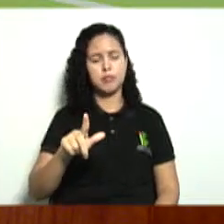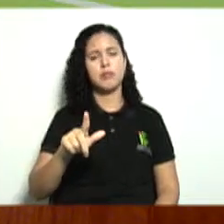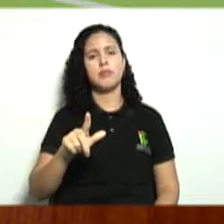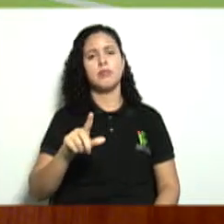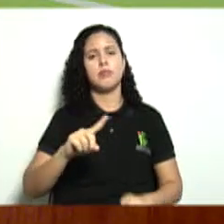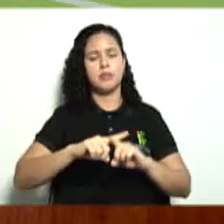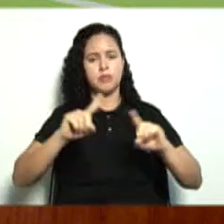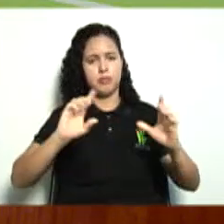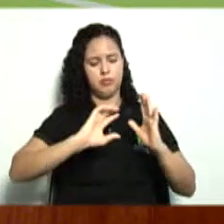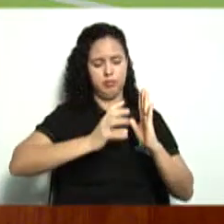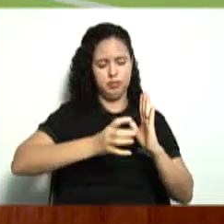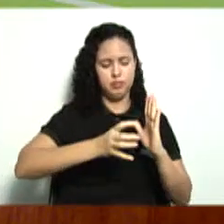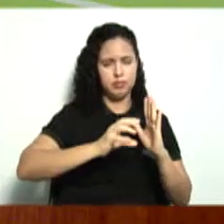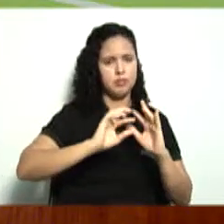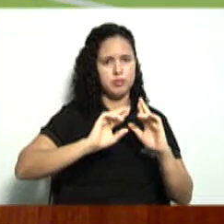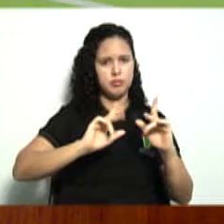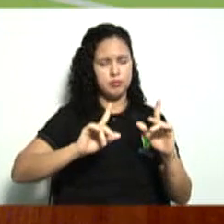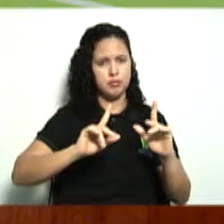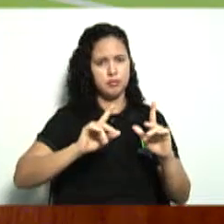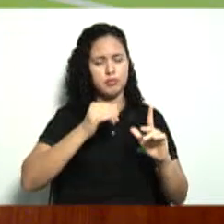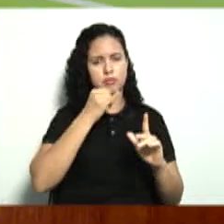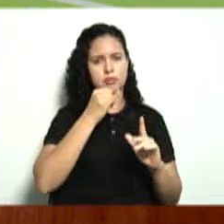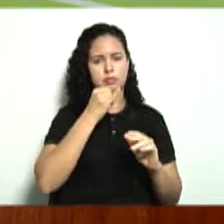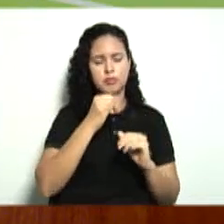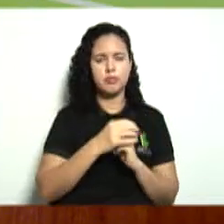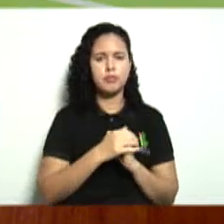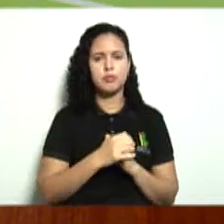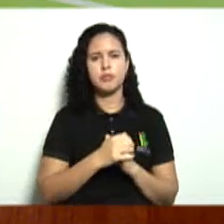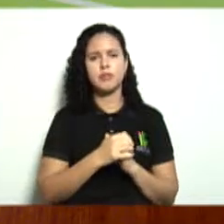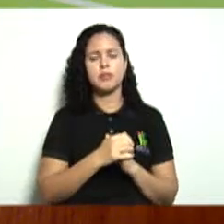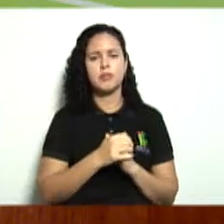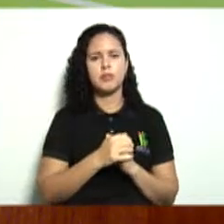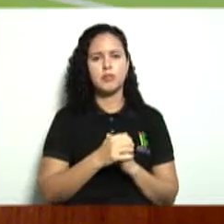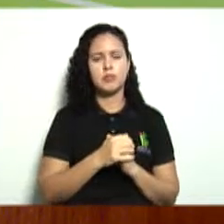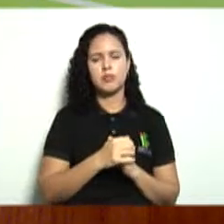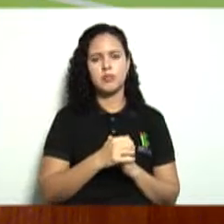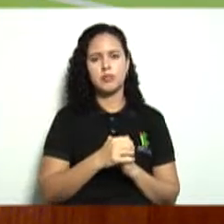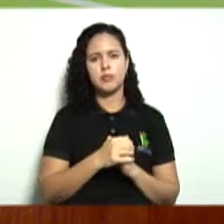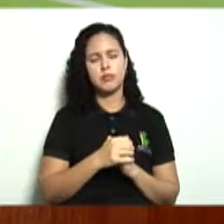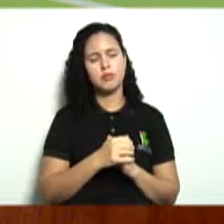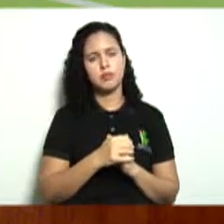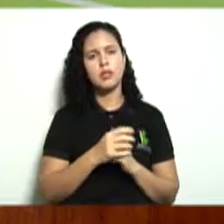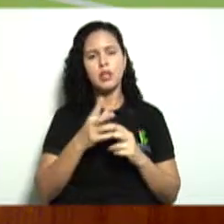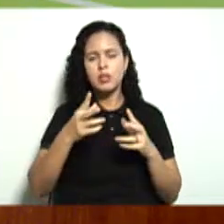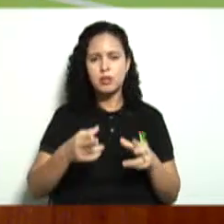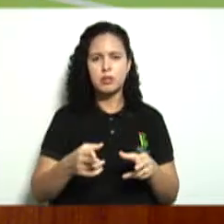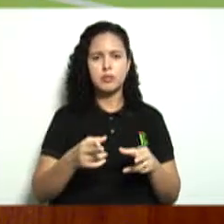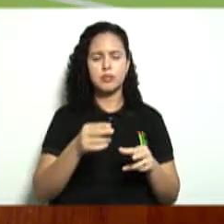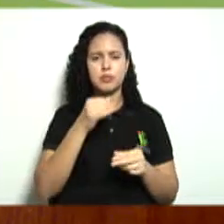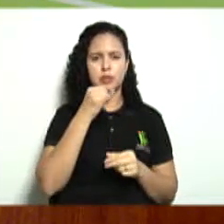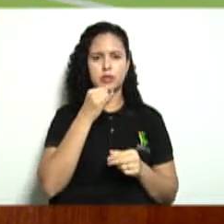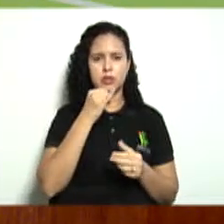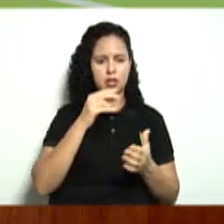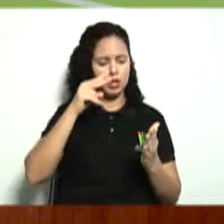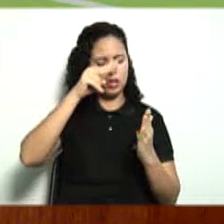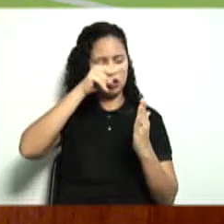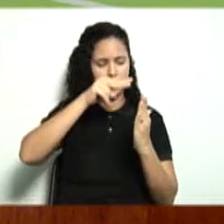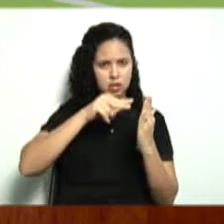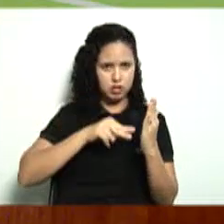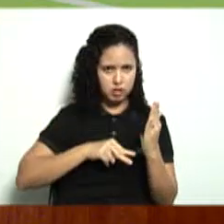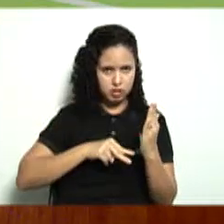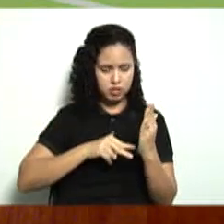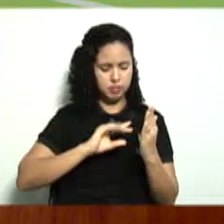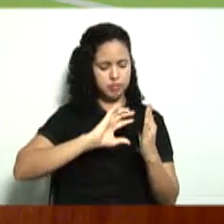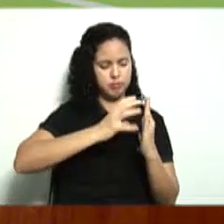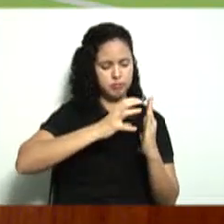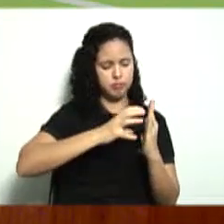quais são as transações que a gente pode fazer em um banco de dados? Tá? Então, basicamente as mesmas. Você pode ler um arquivo, não é isso, Luiz? Você